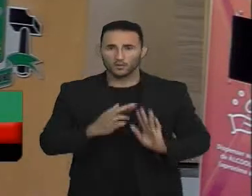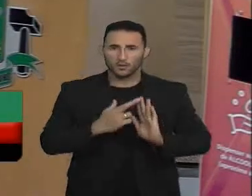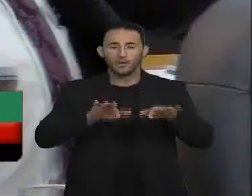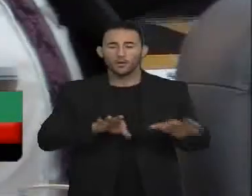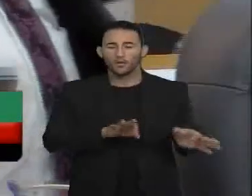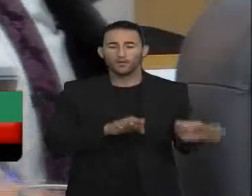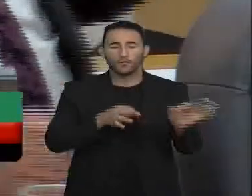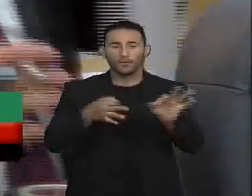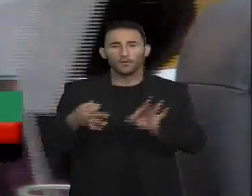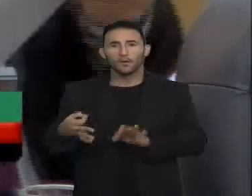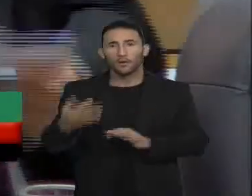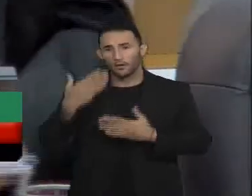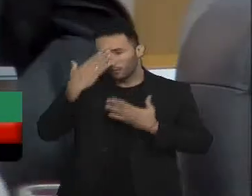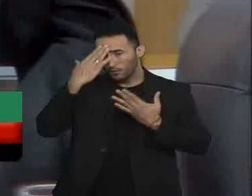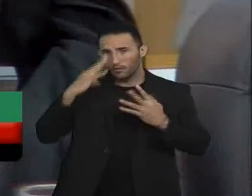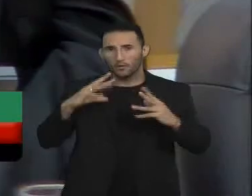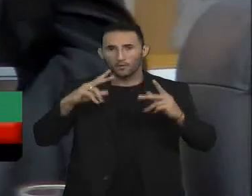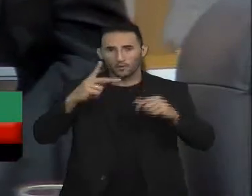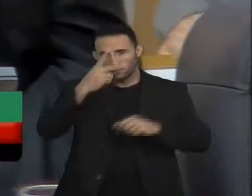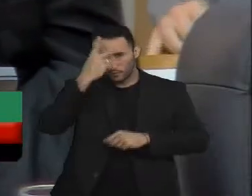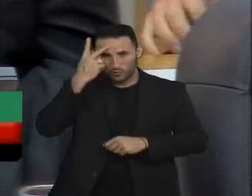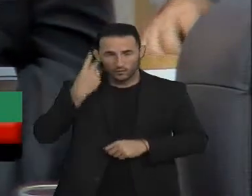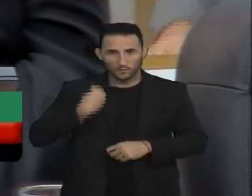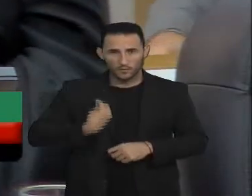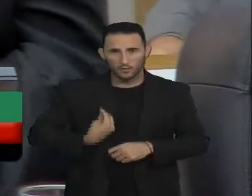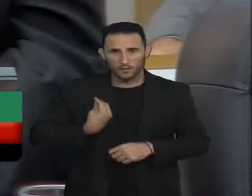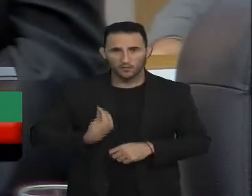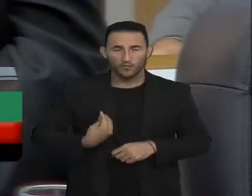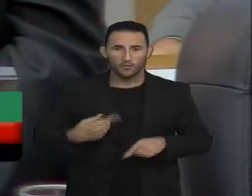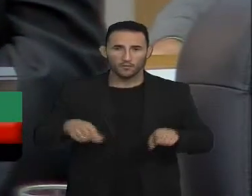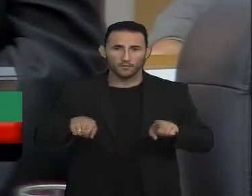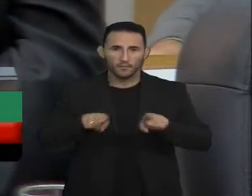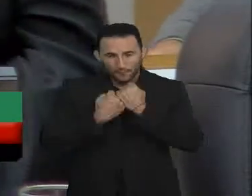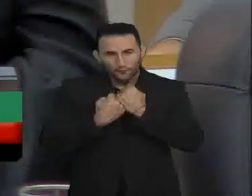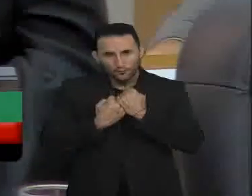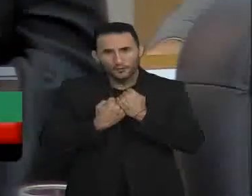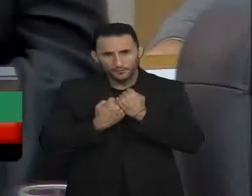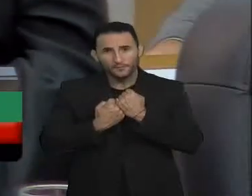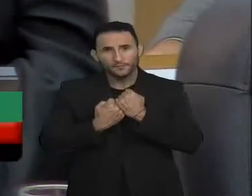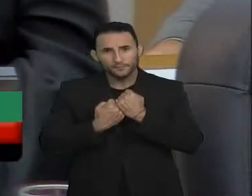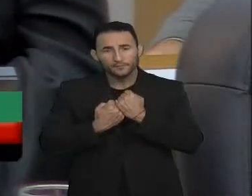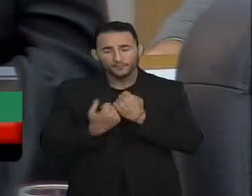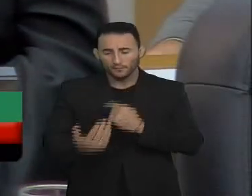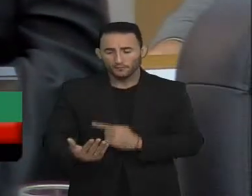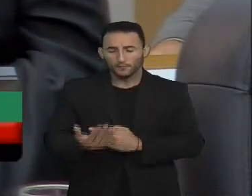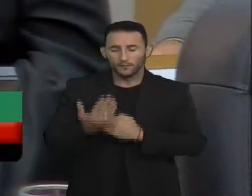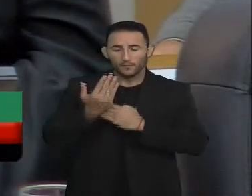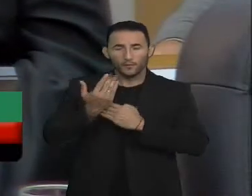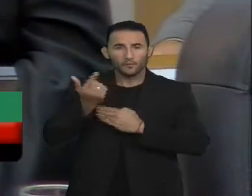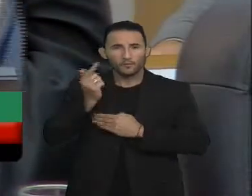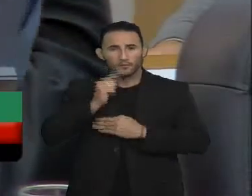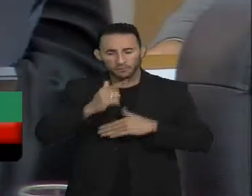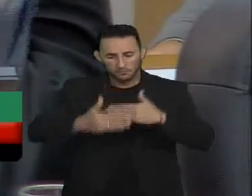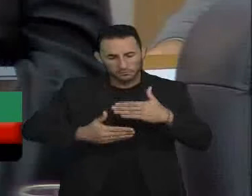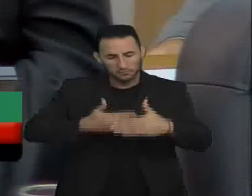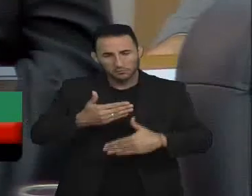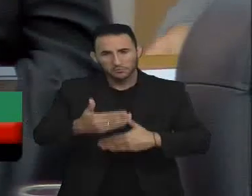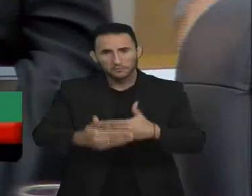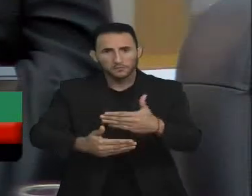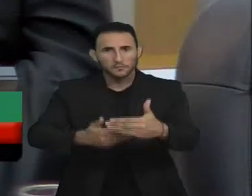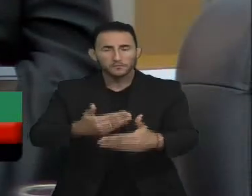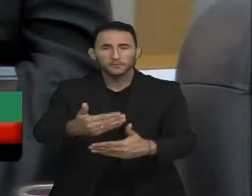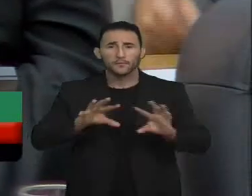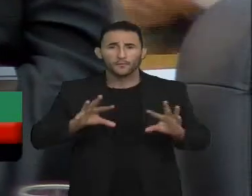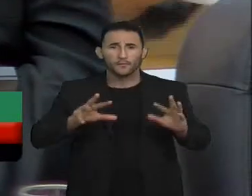regimental, declaro todos os presentes, agradecendo a, né, que possa ter um